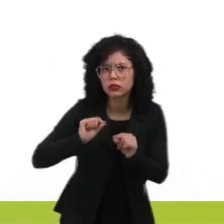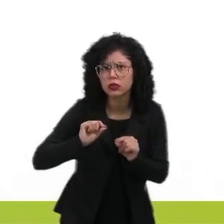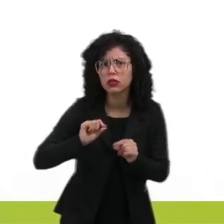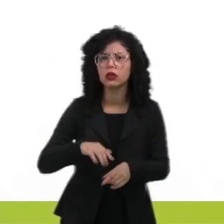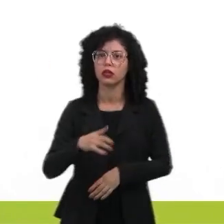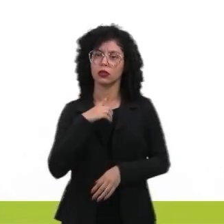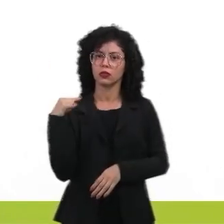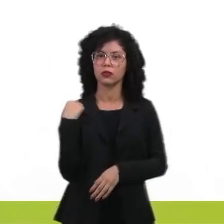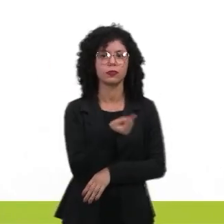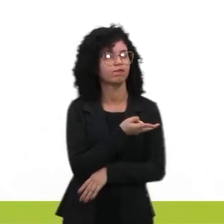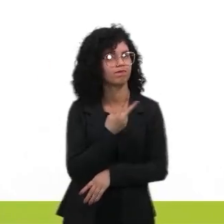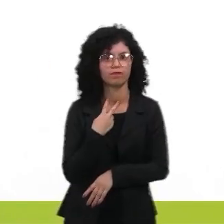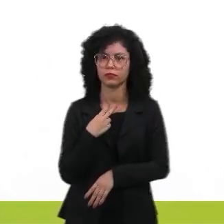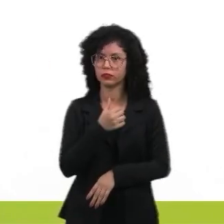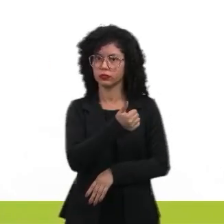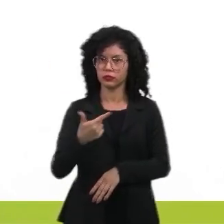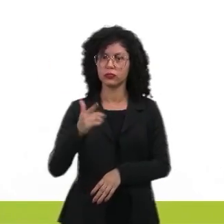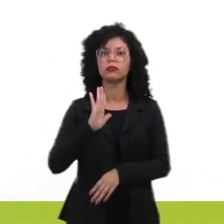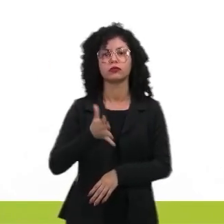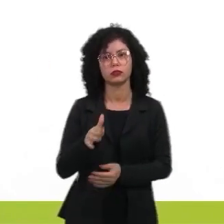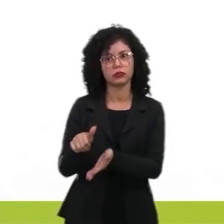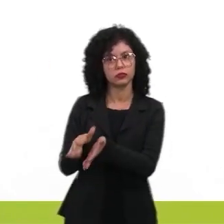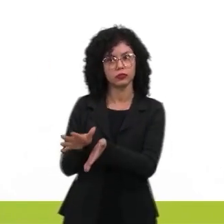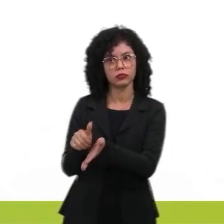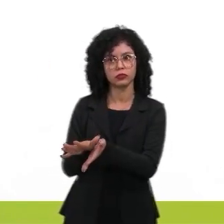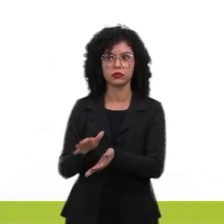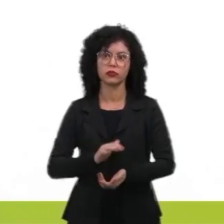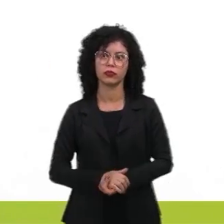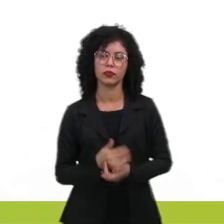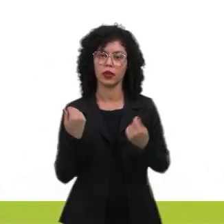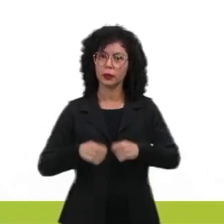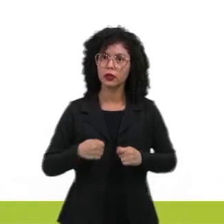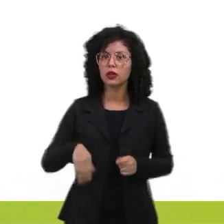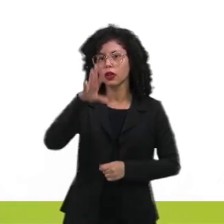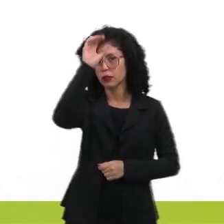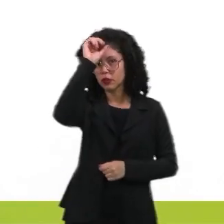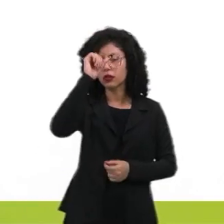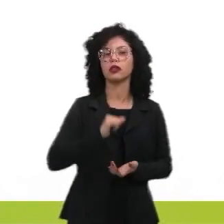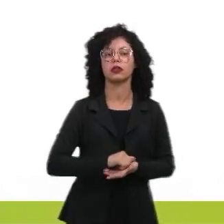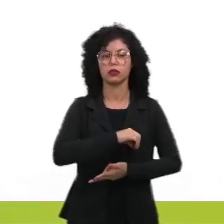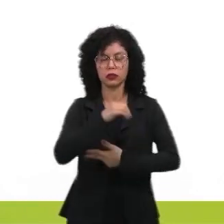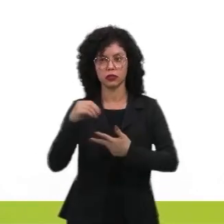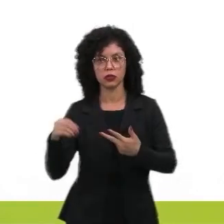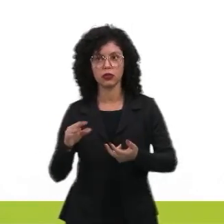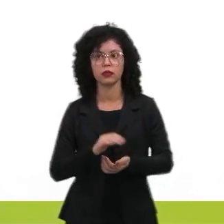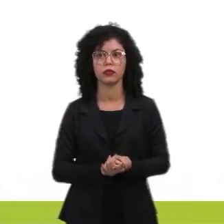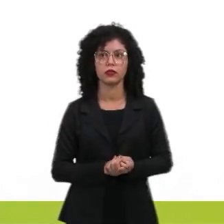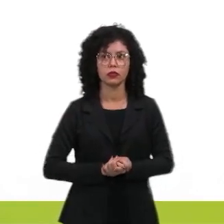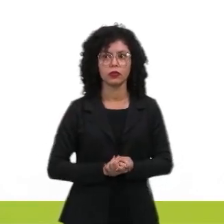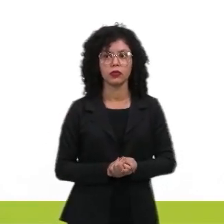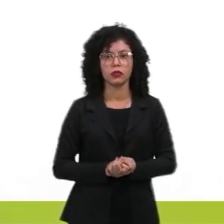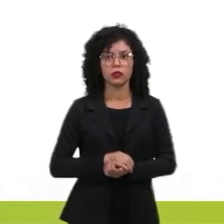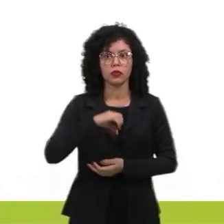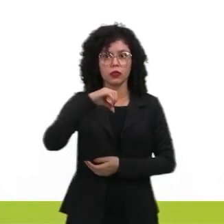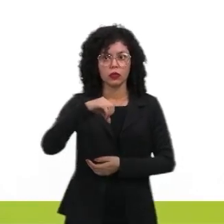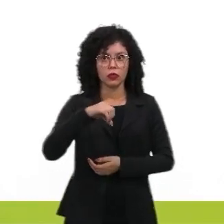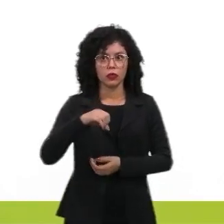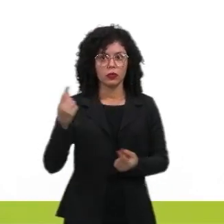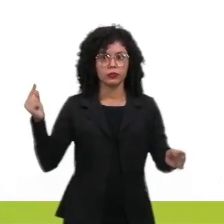A gente não pode usar esse 12, você já pode até descartar no problema, a gente precisa aprender a fazer provas de Enem, né? Tudo bem? Esse 9 aqui está